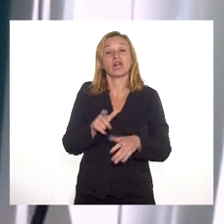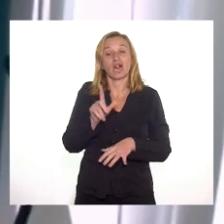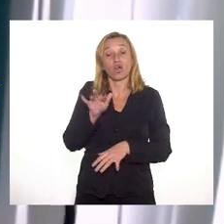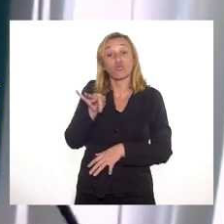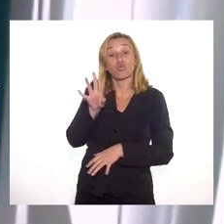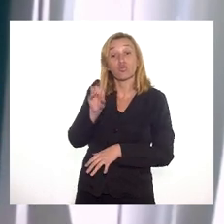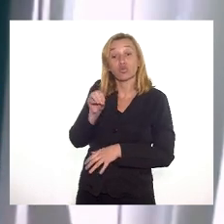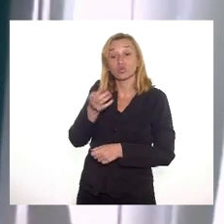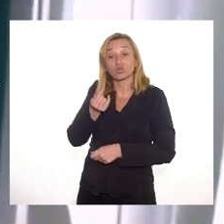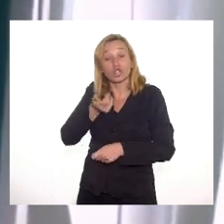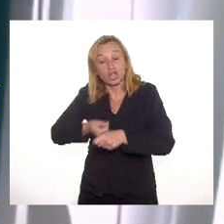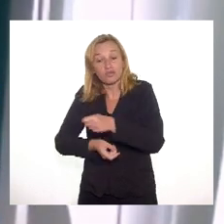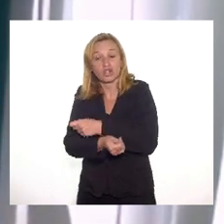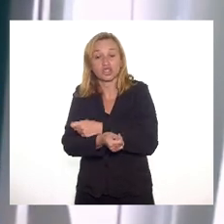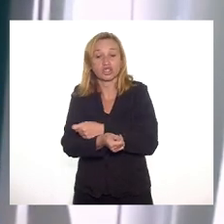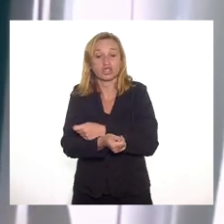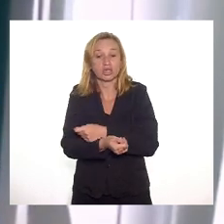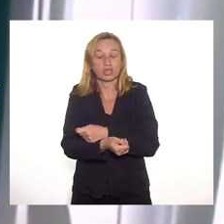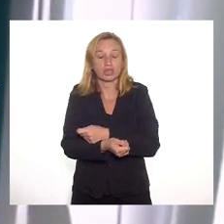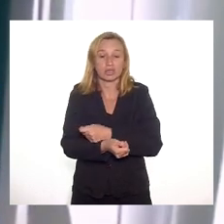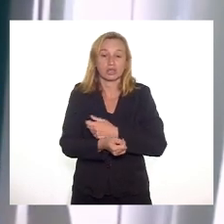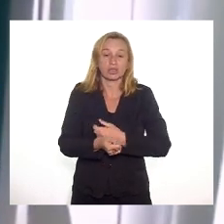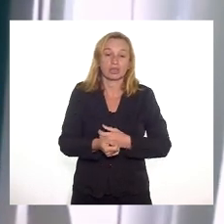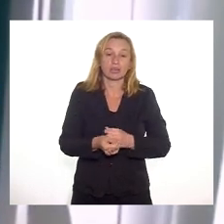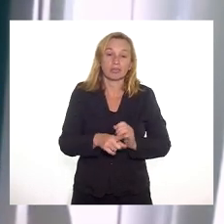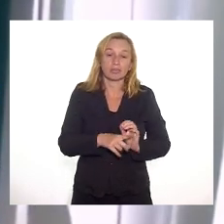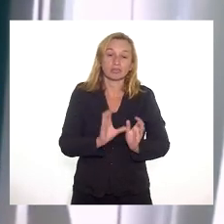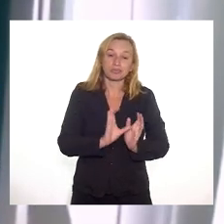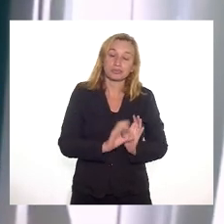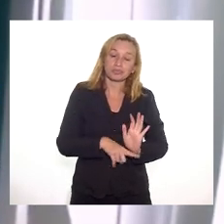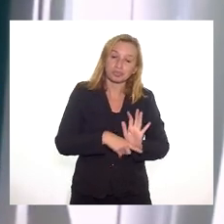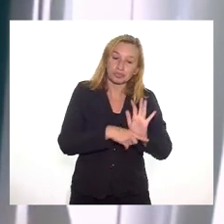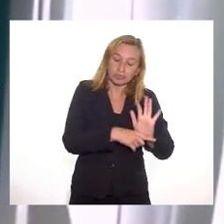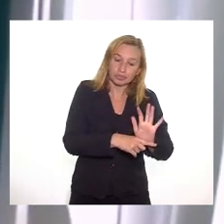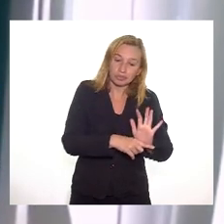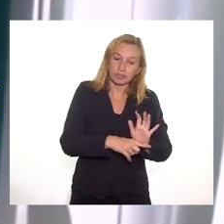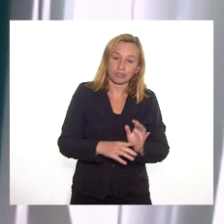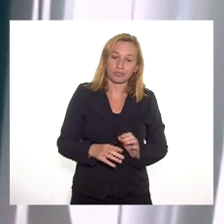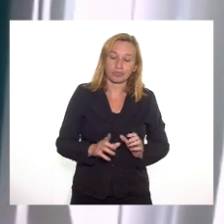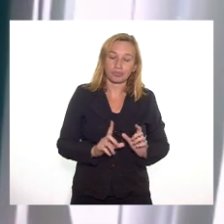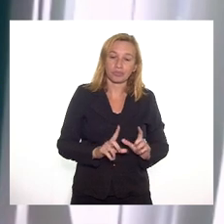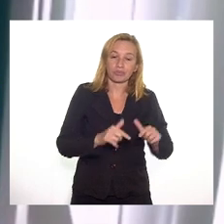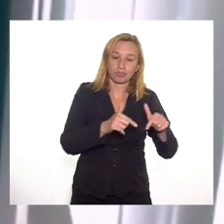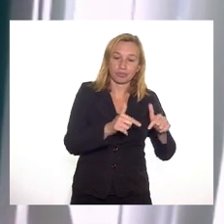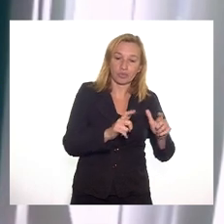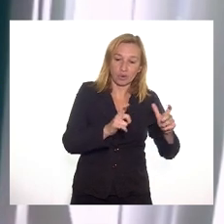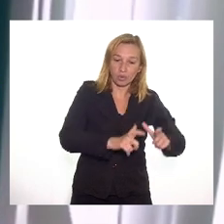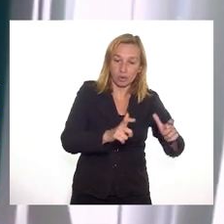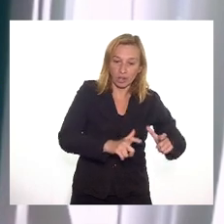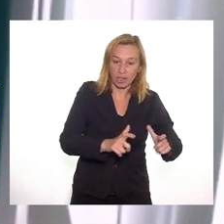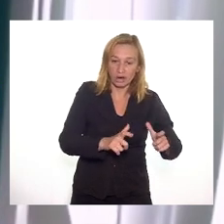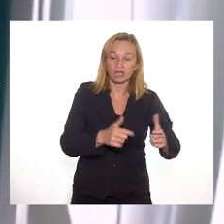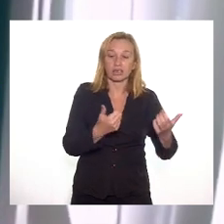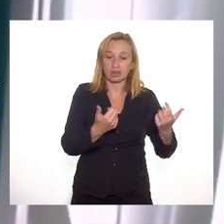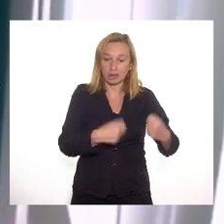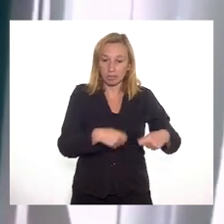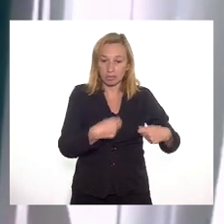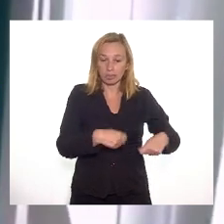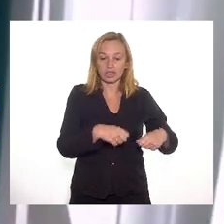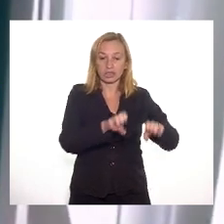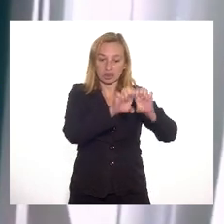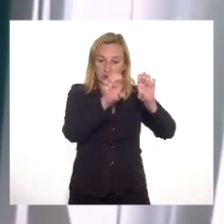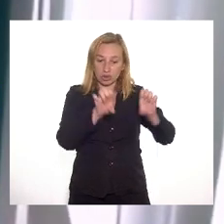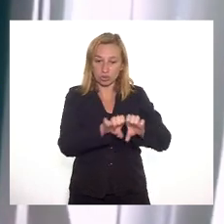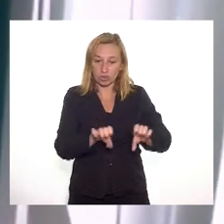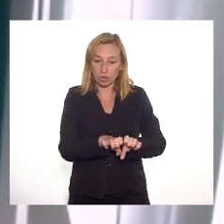disse, para dar lastro financeiro a ações que possam realmente estruturar um